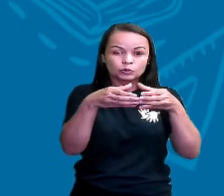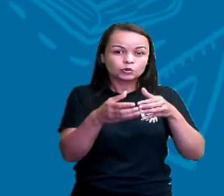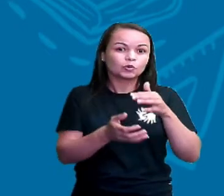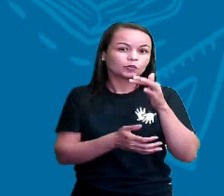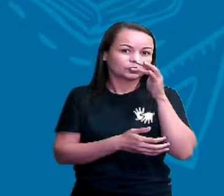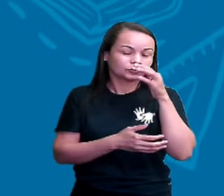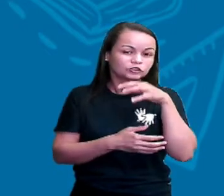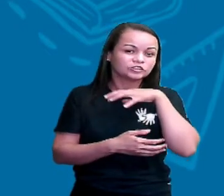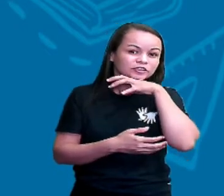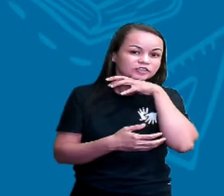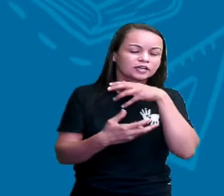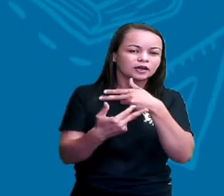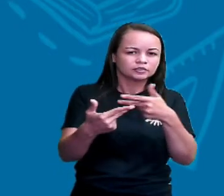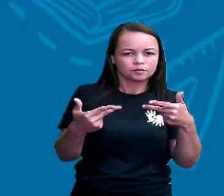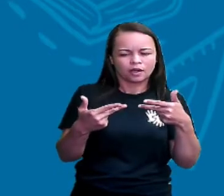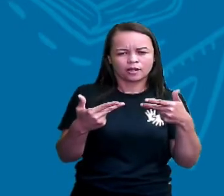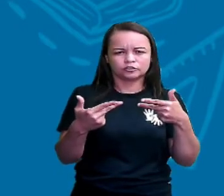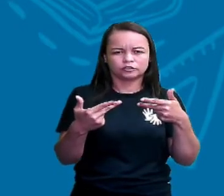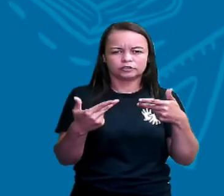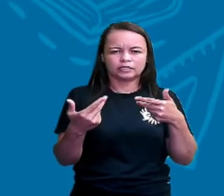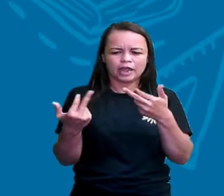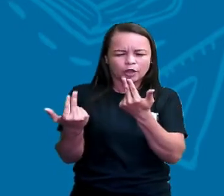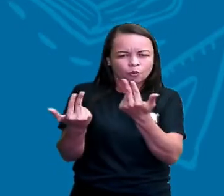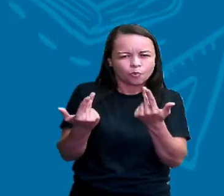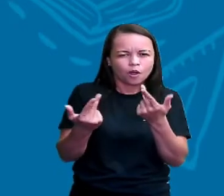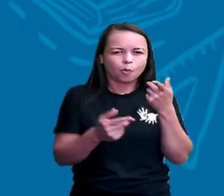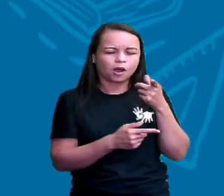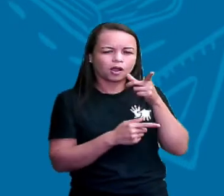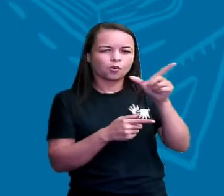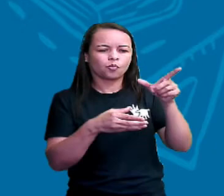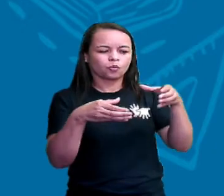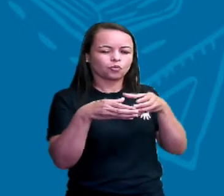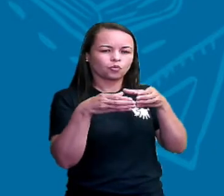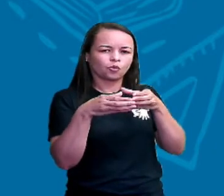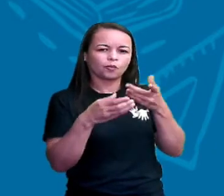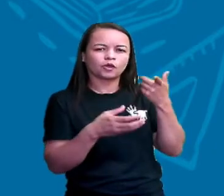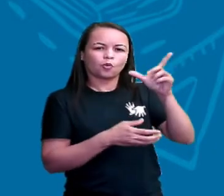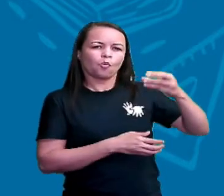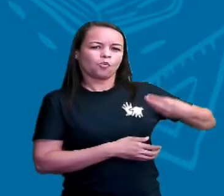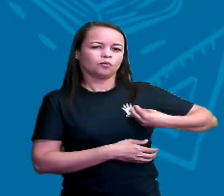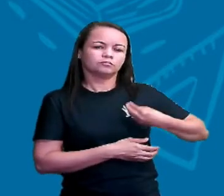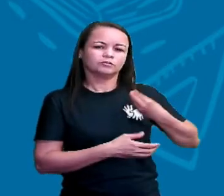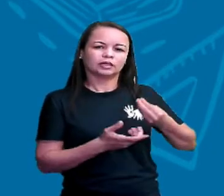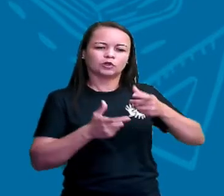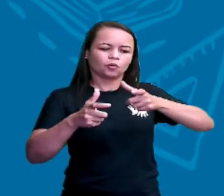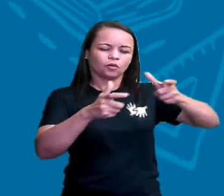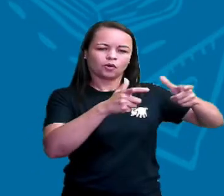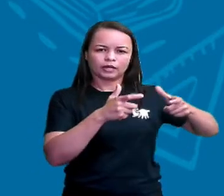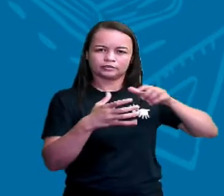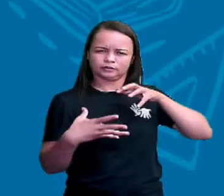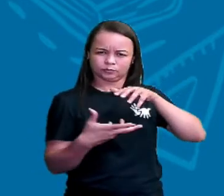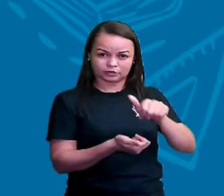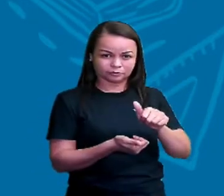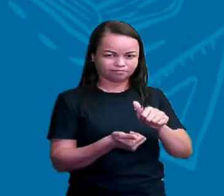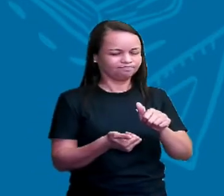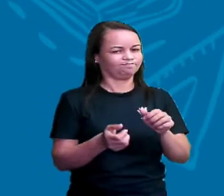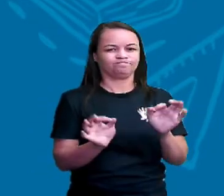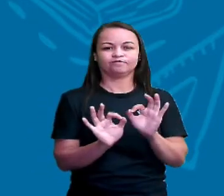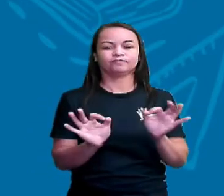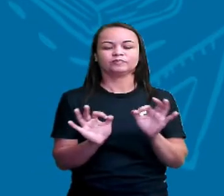sempre é idêntica à fauna, ao grupo de animais existente em outras localidades do planeta. Então,